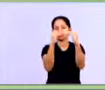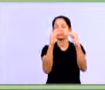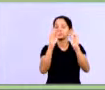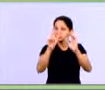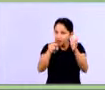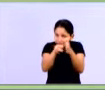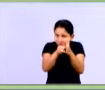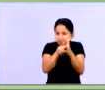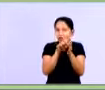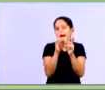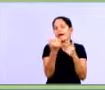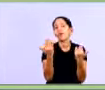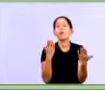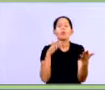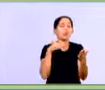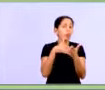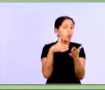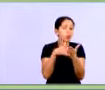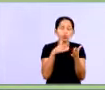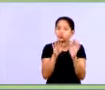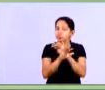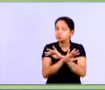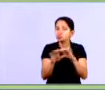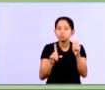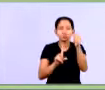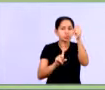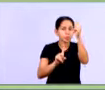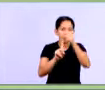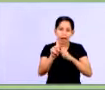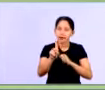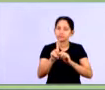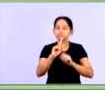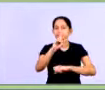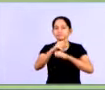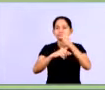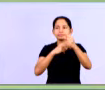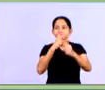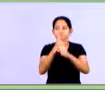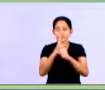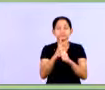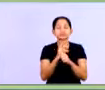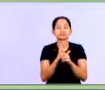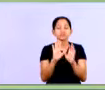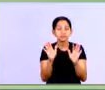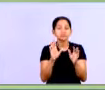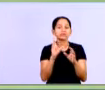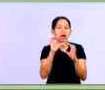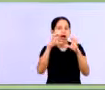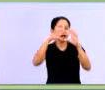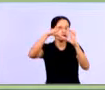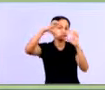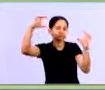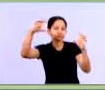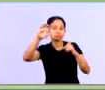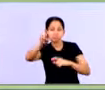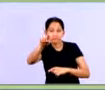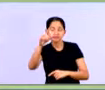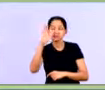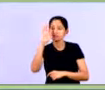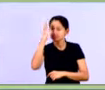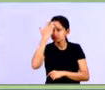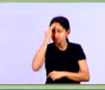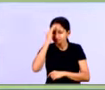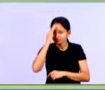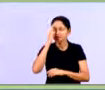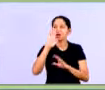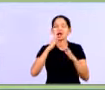7.500. O último valor negativo do meu fluxo de caixa. Então vamos anotar aqui, né, Denise? Vamos. O último. Olha, pessoal, esse acento meio que não quis sair, mas